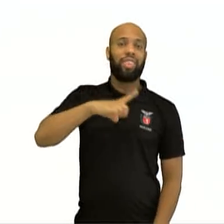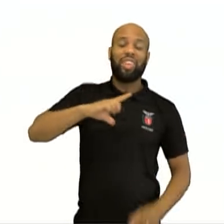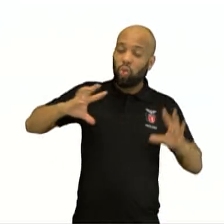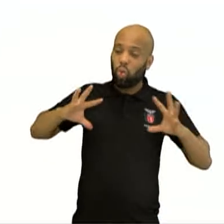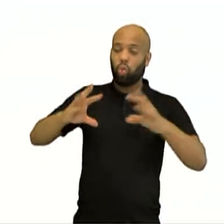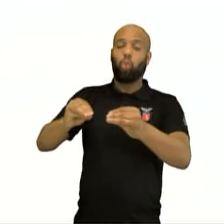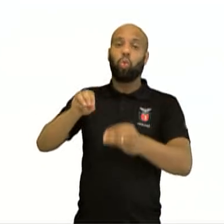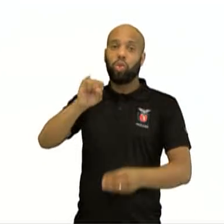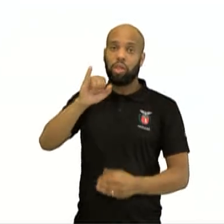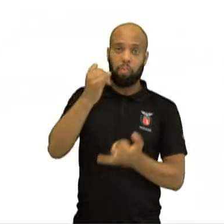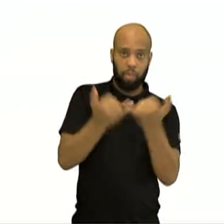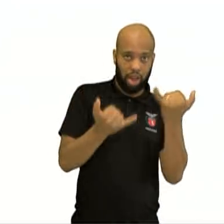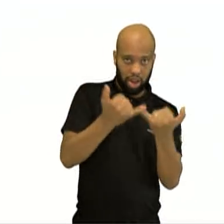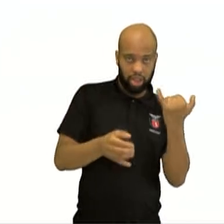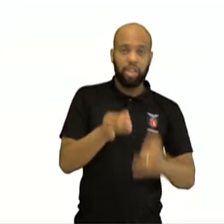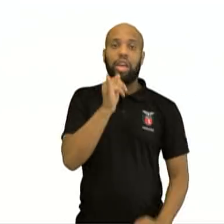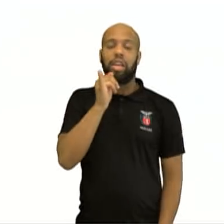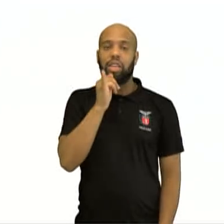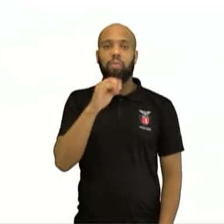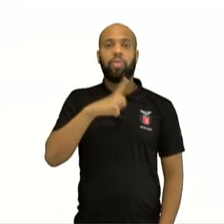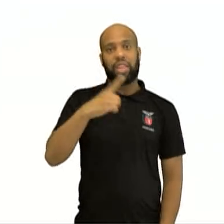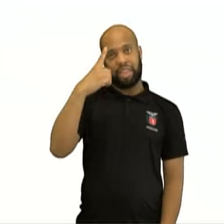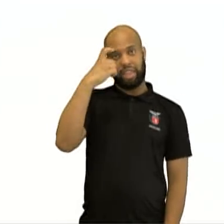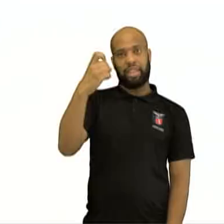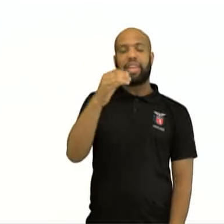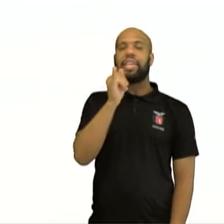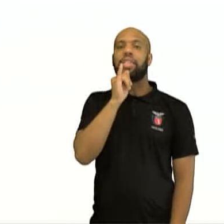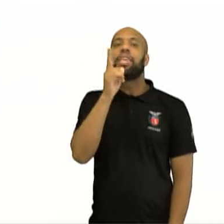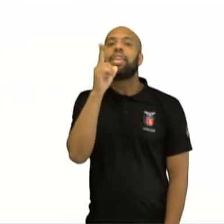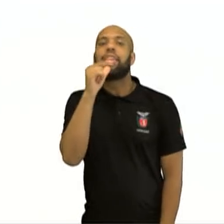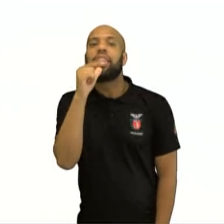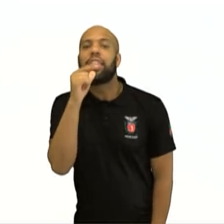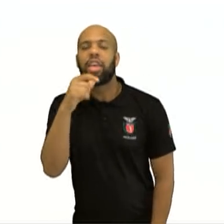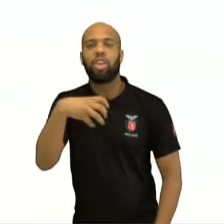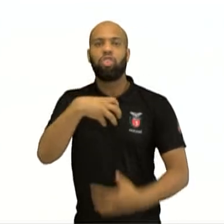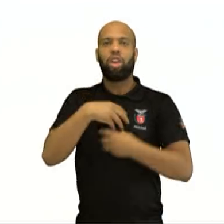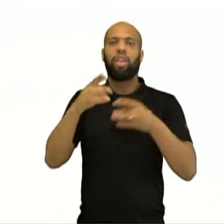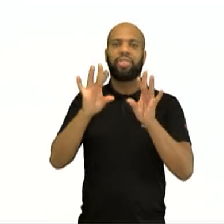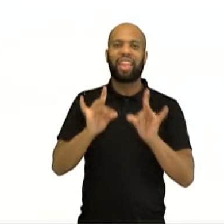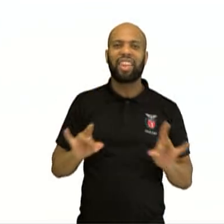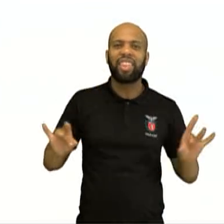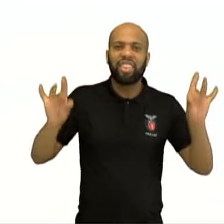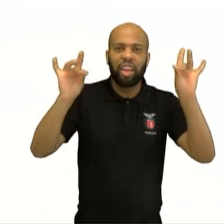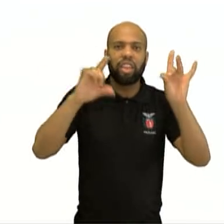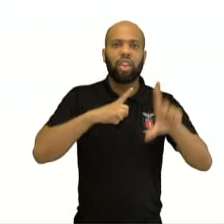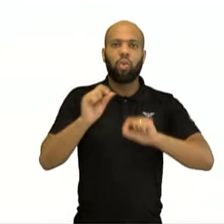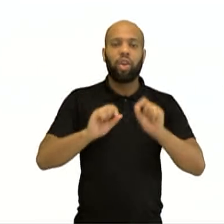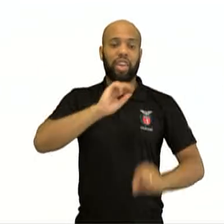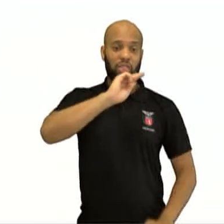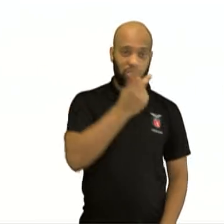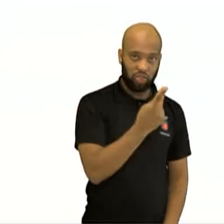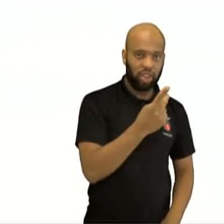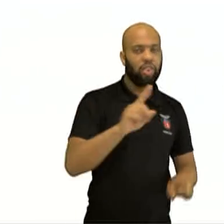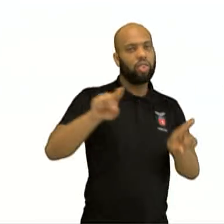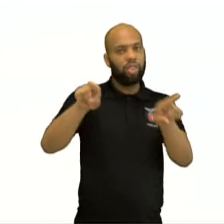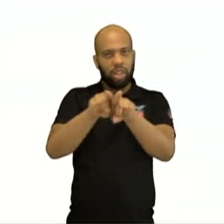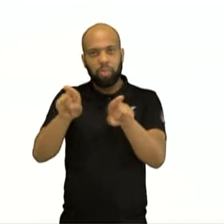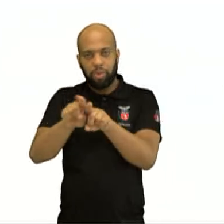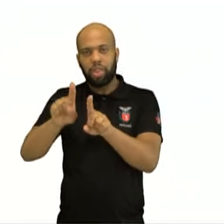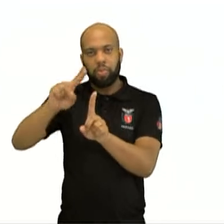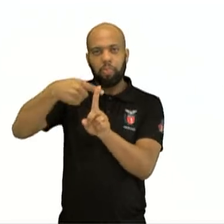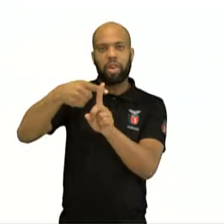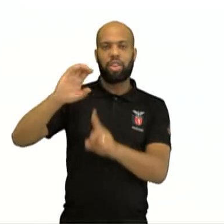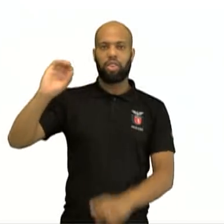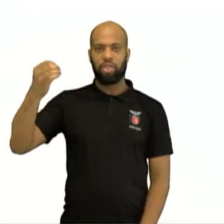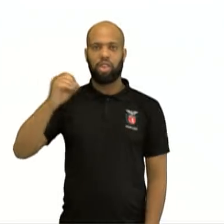casos semelhantes. Por exemplo, a ideia de que a água é uma substância composta por hidrogênio e